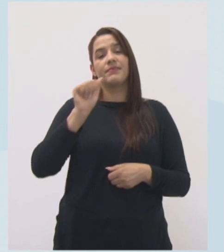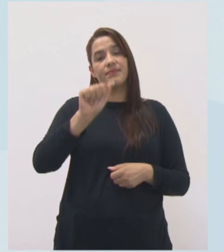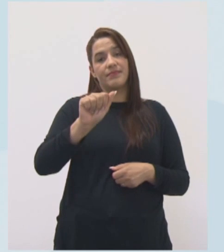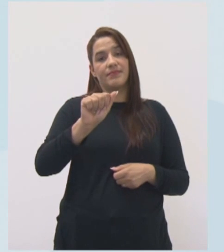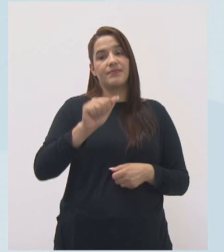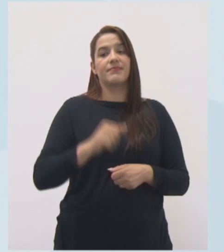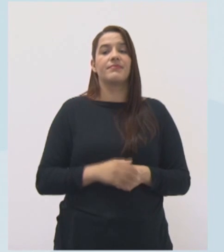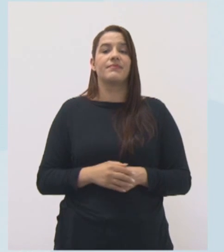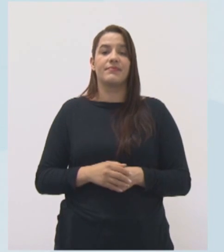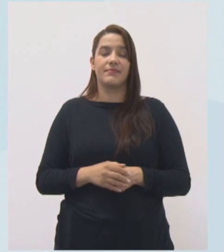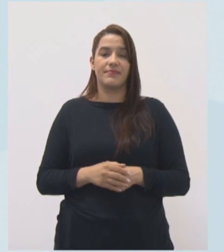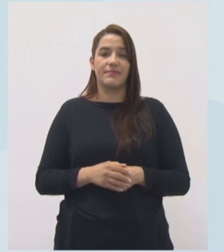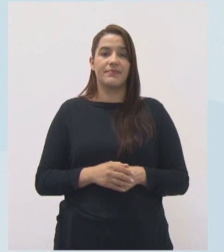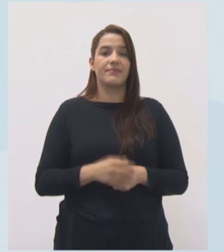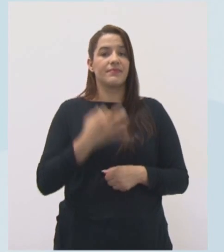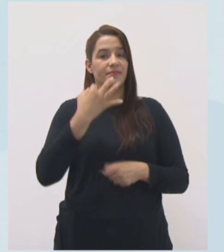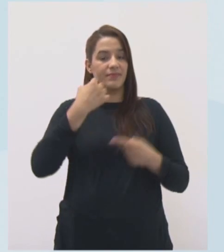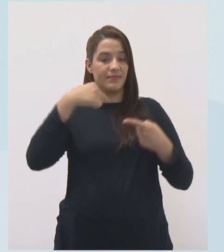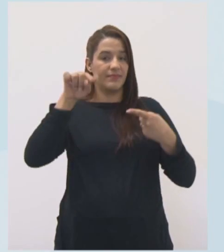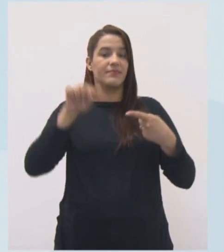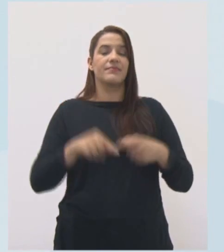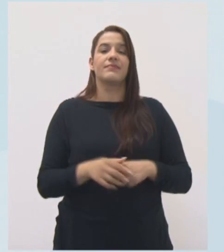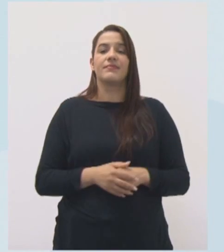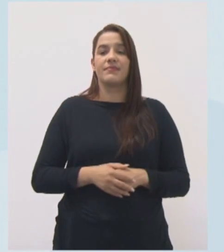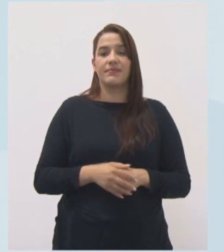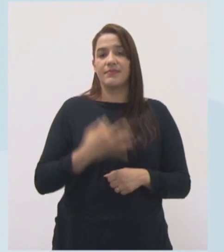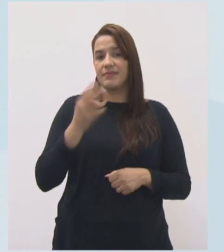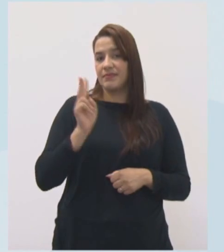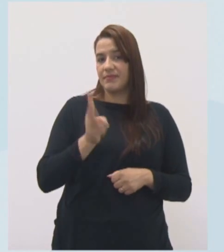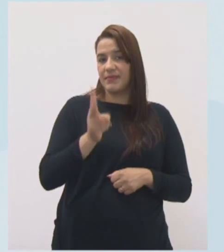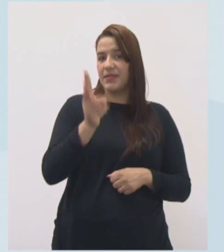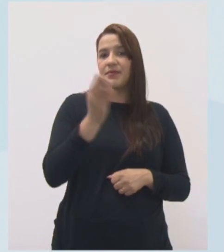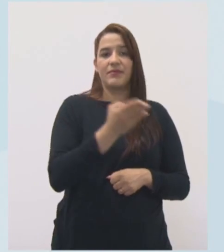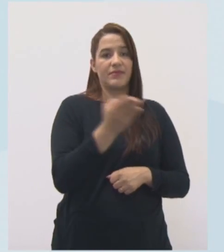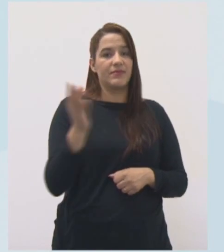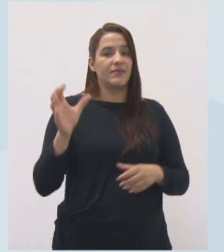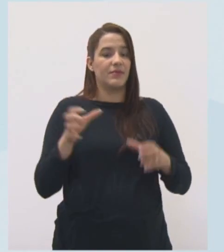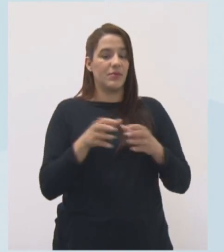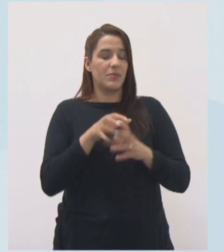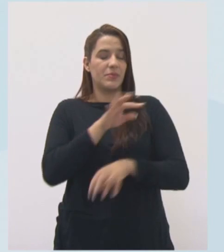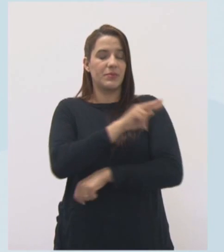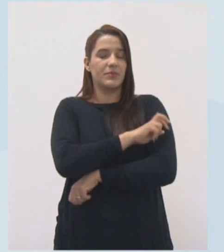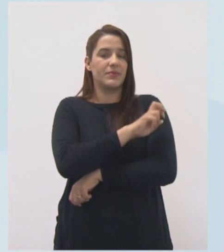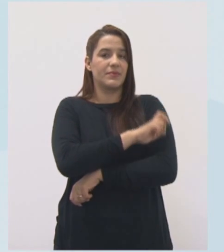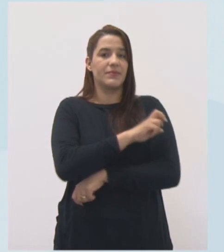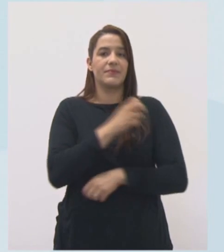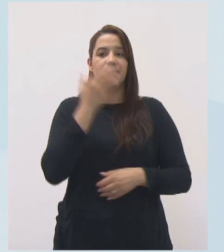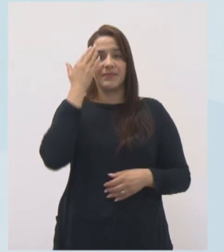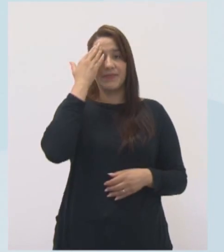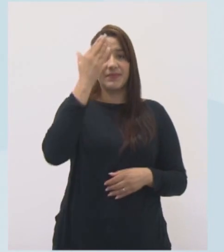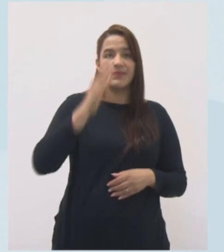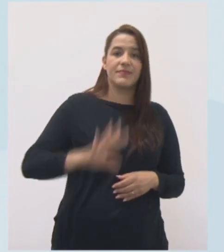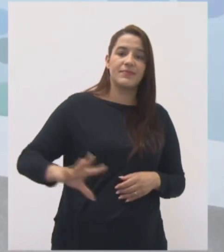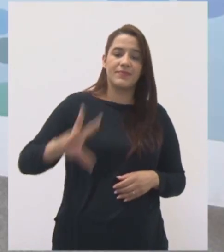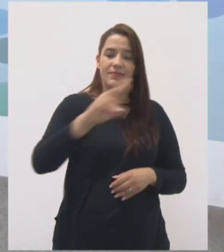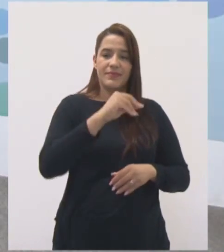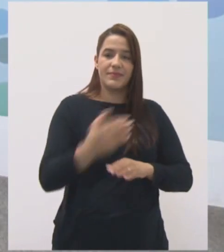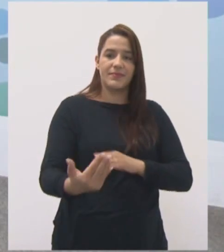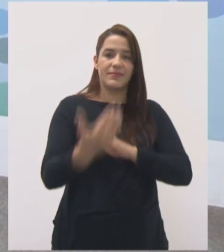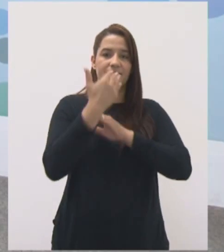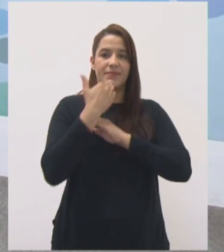Ah! Muito bem, eles acertaram. Sempre. Turminha show do 5º ano. Agradeço a colaboração